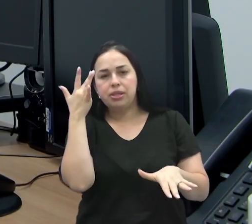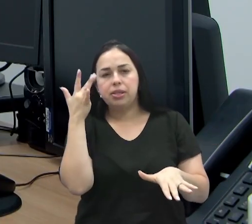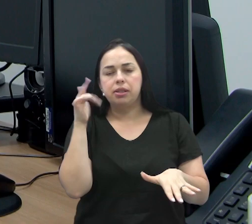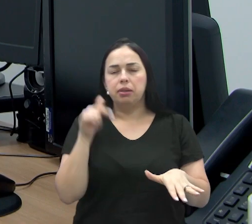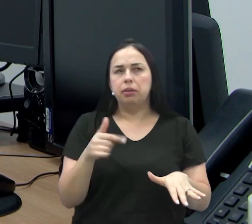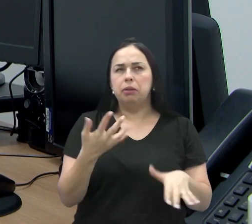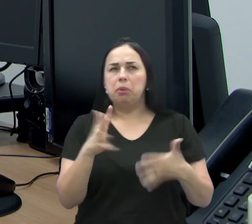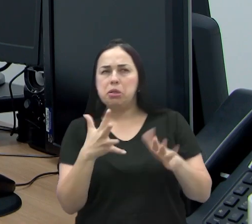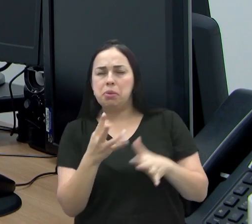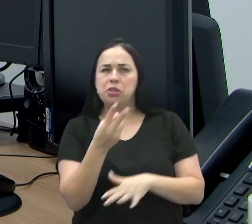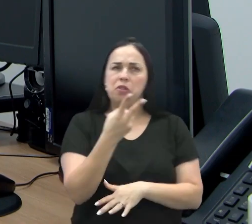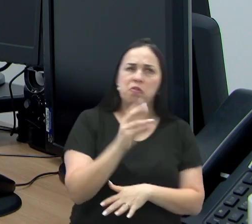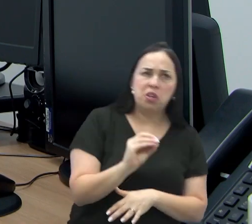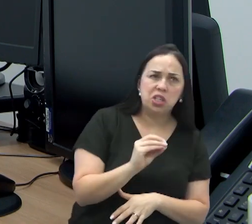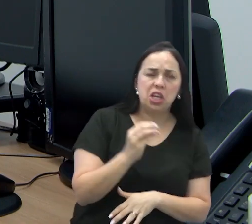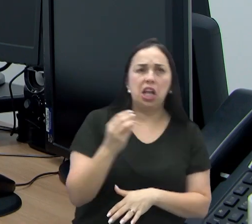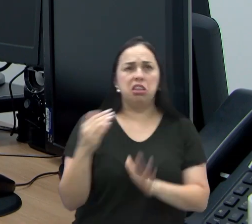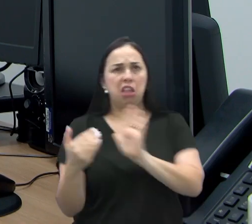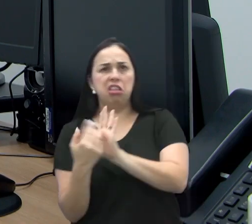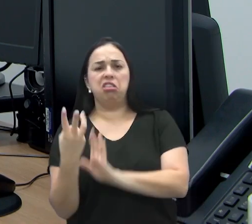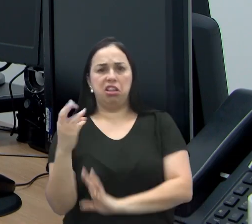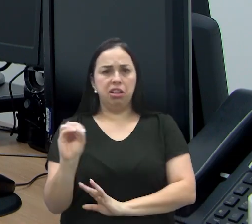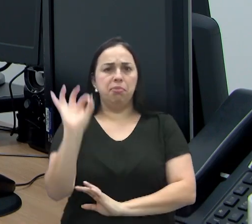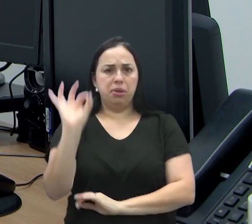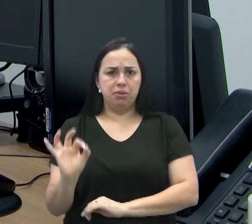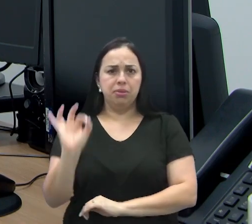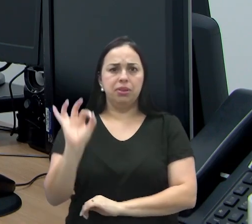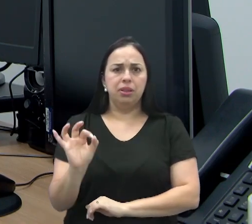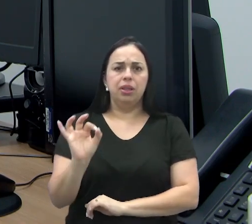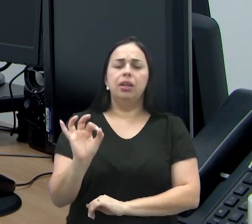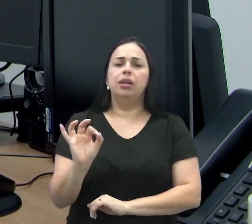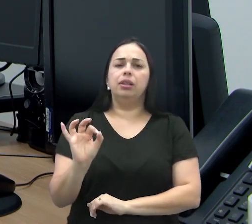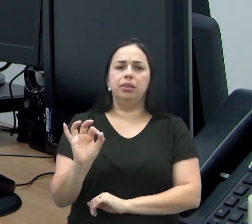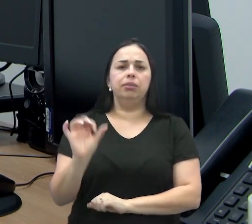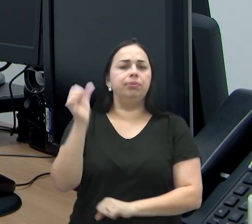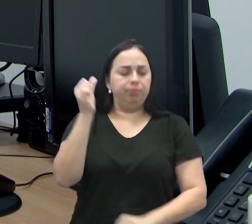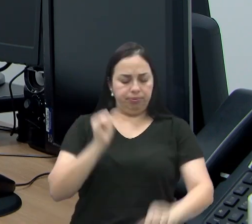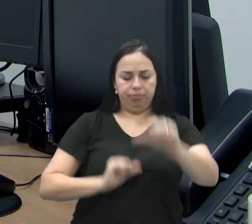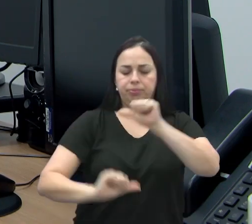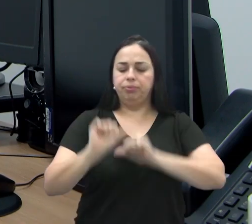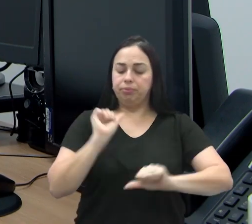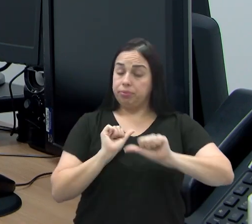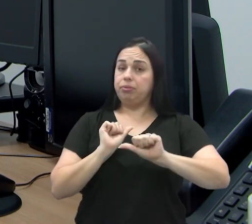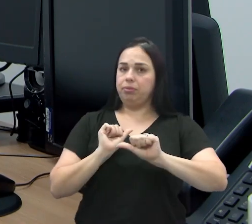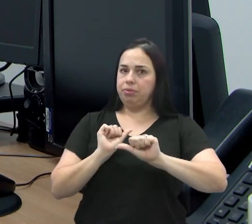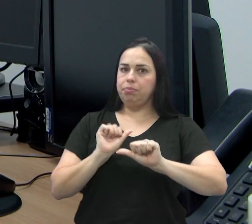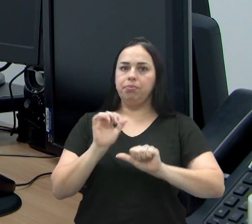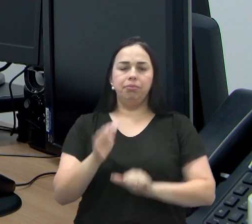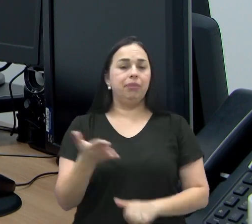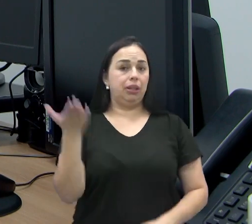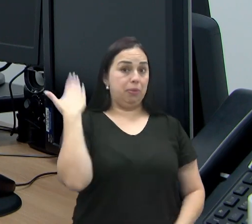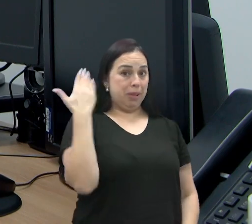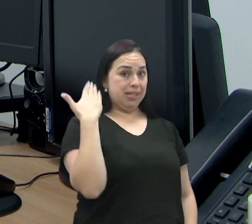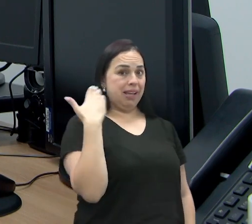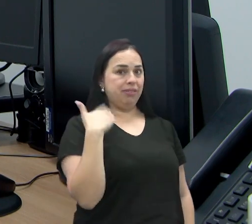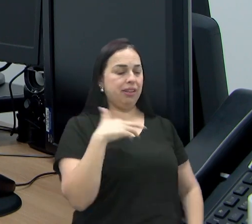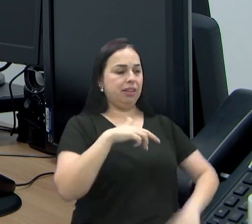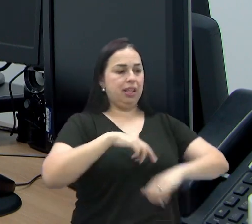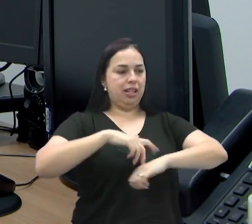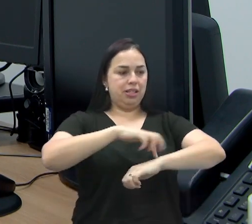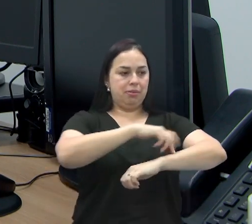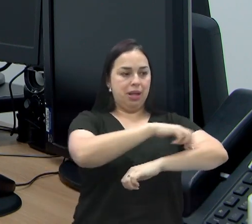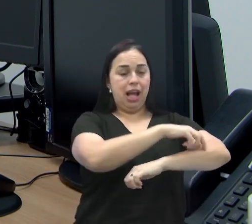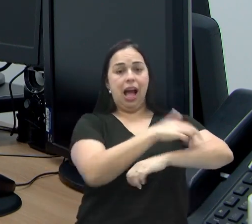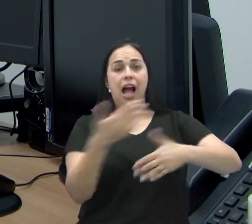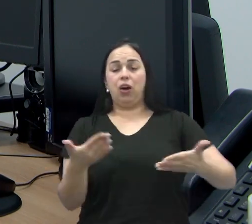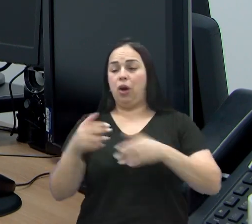aí, a gente acredita que de 20% a 30% da população modificou o seu hábito nas ruas. Então, aqueles que não andavam a pé começaram a